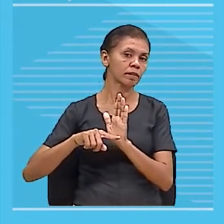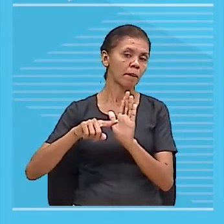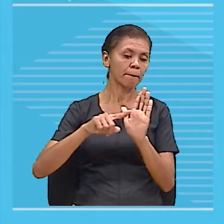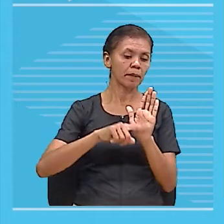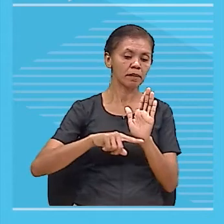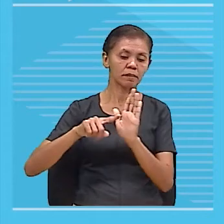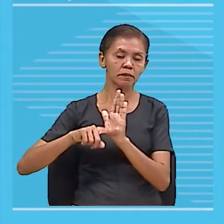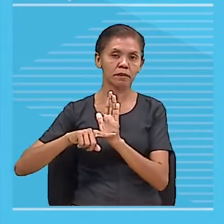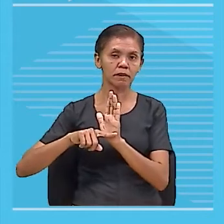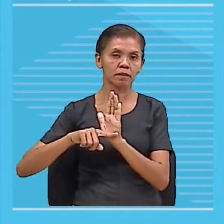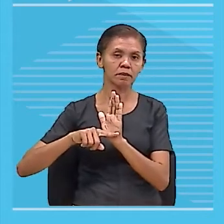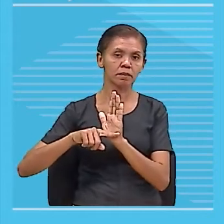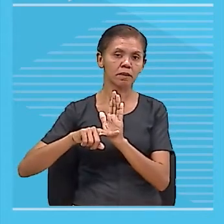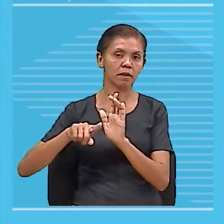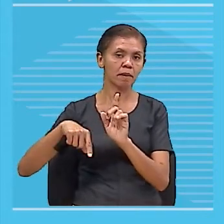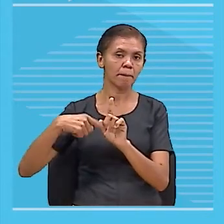mais.